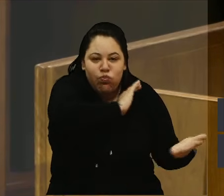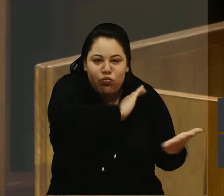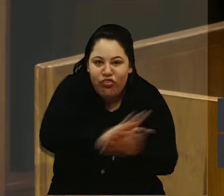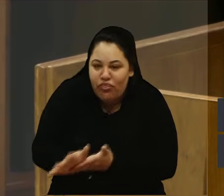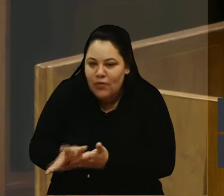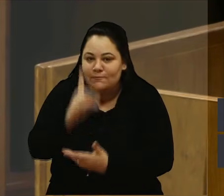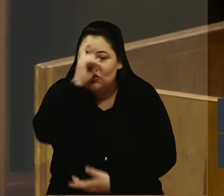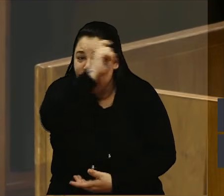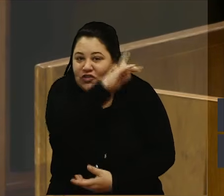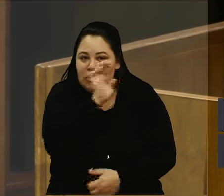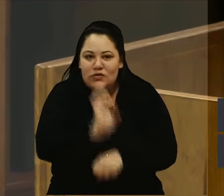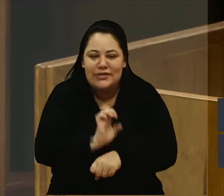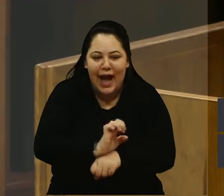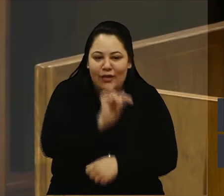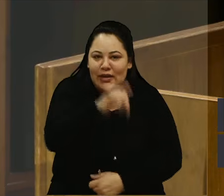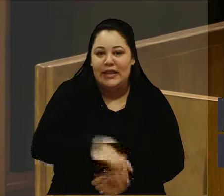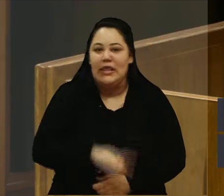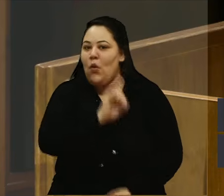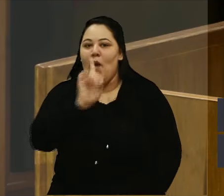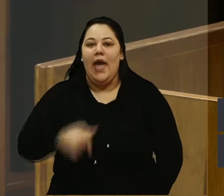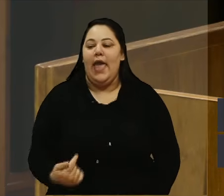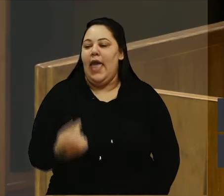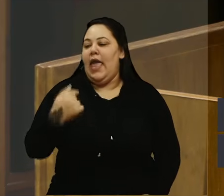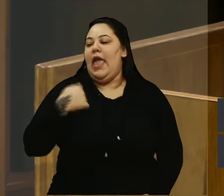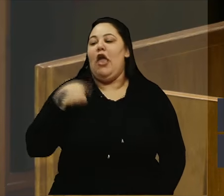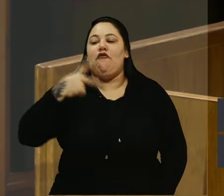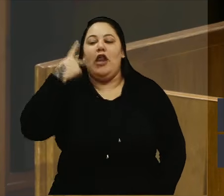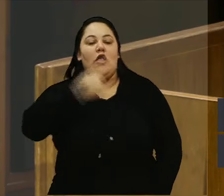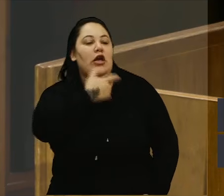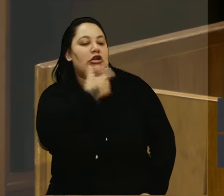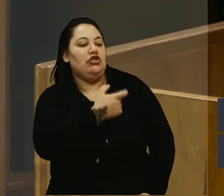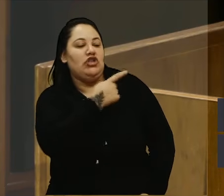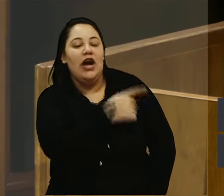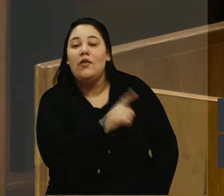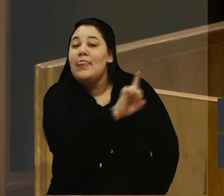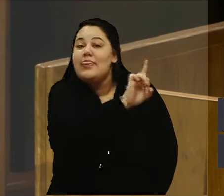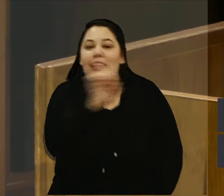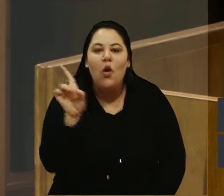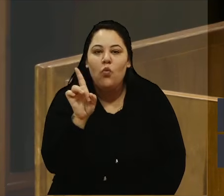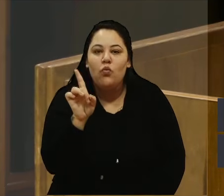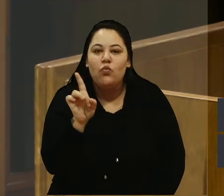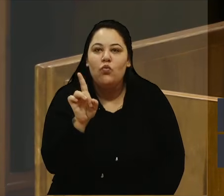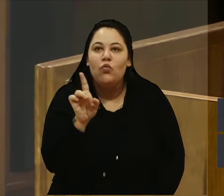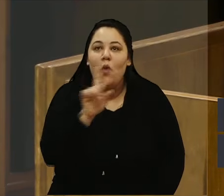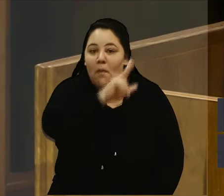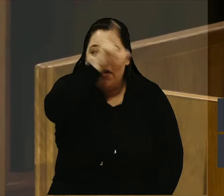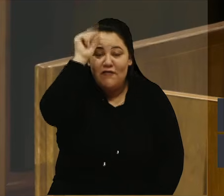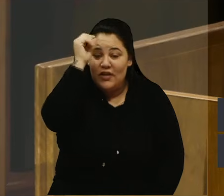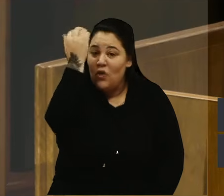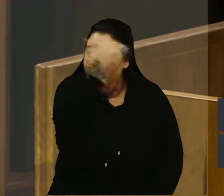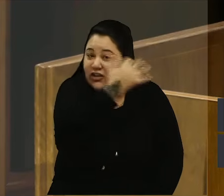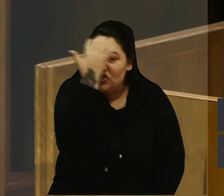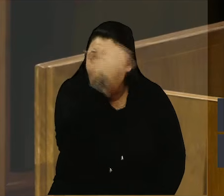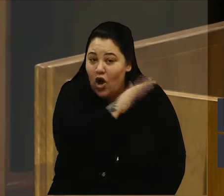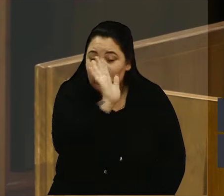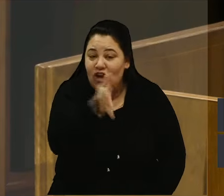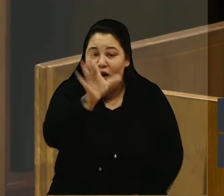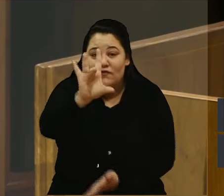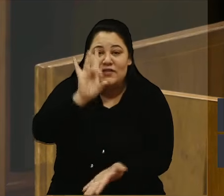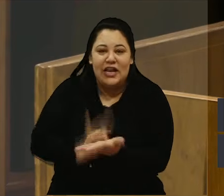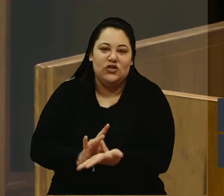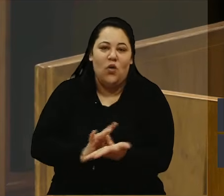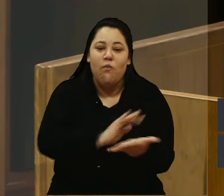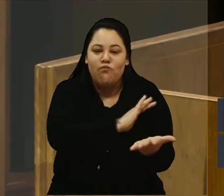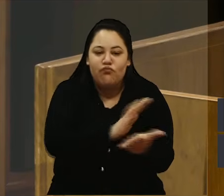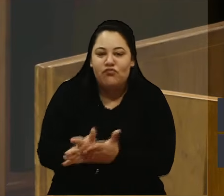fui eu, vereador Cristiano, que decretei. Foi o prefeito Adilode Domênico que decretou. Enquanto a gente está em estado de calamidade, não precisa